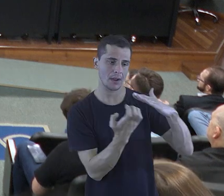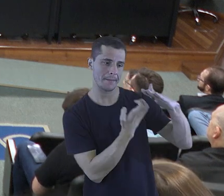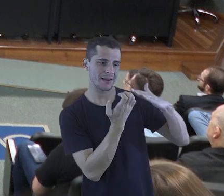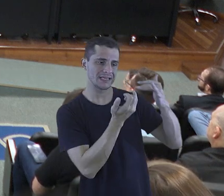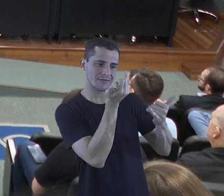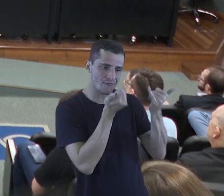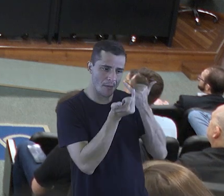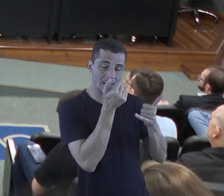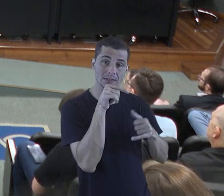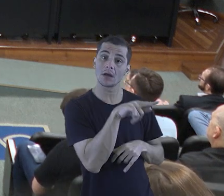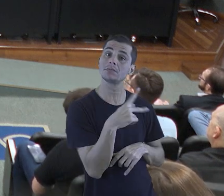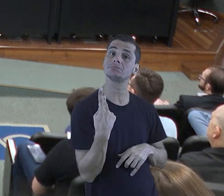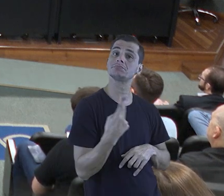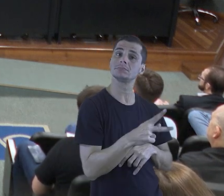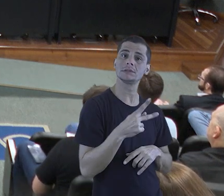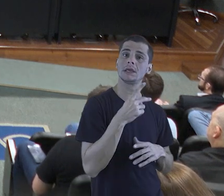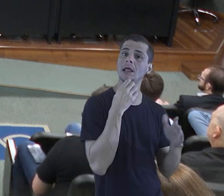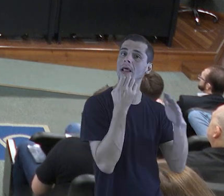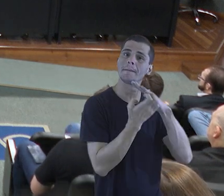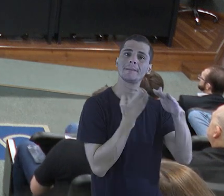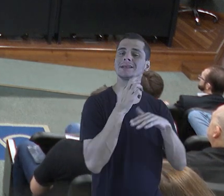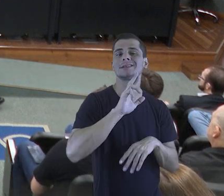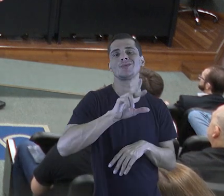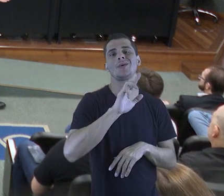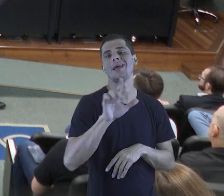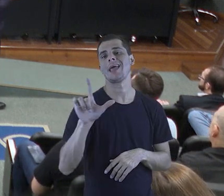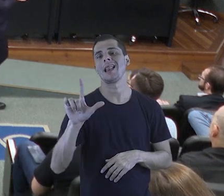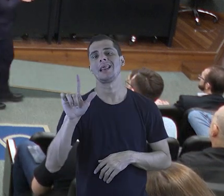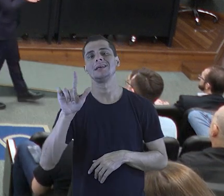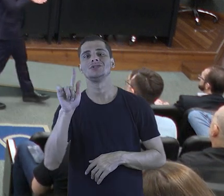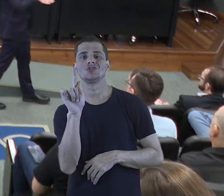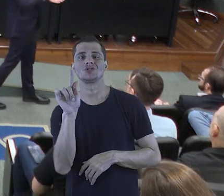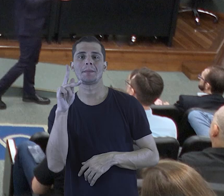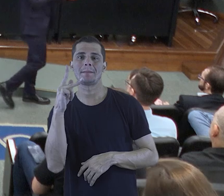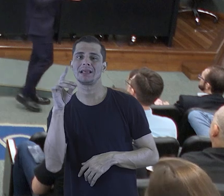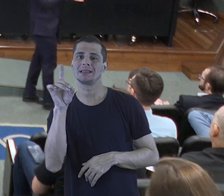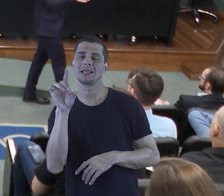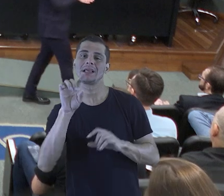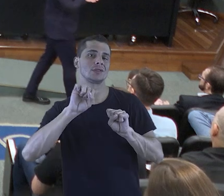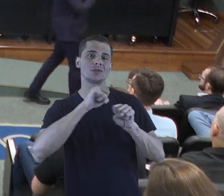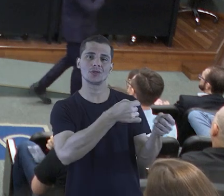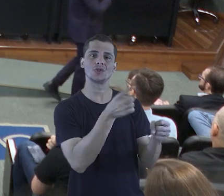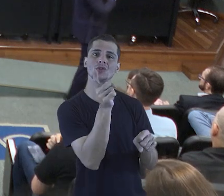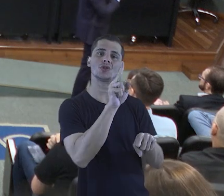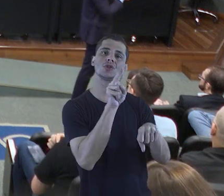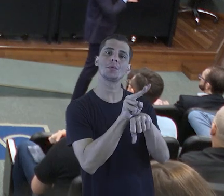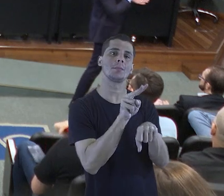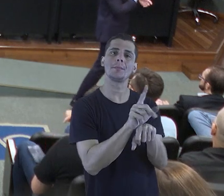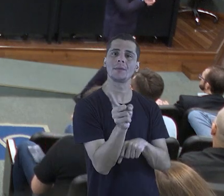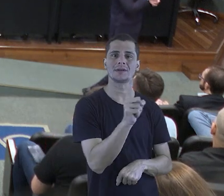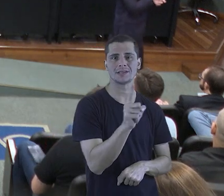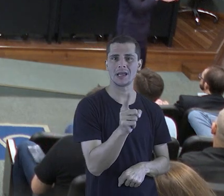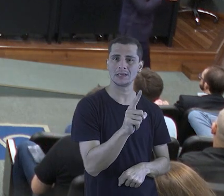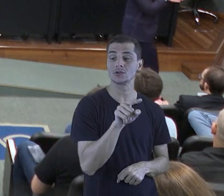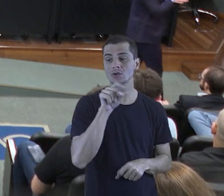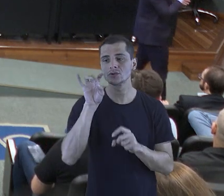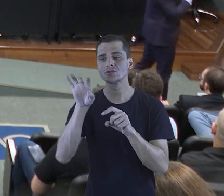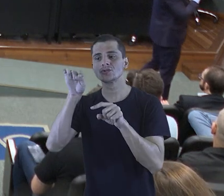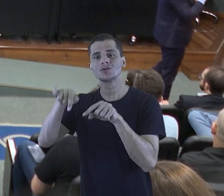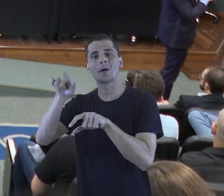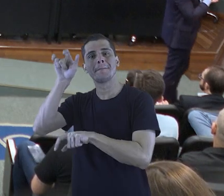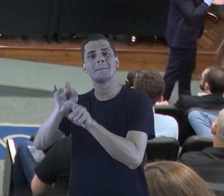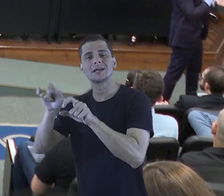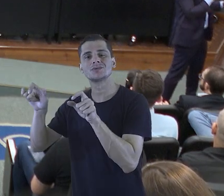física. Só pessoa natural. Ah, Rodrigo, tem o dado de uma empresa aqui. Os dados da empresa são dados